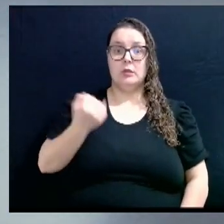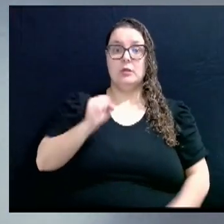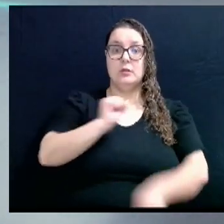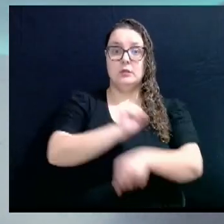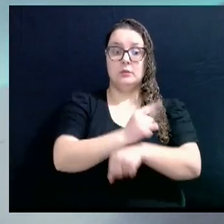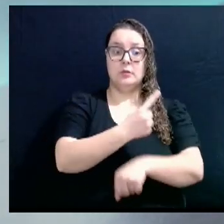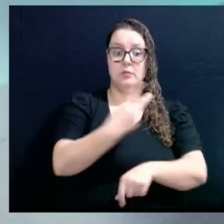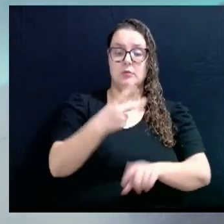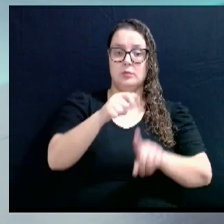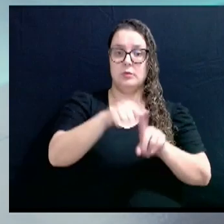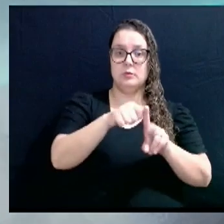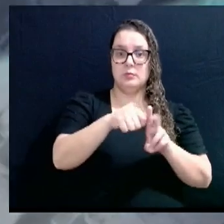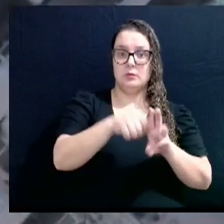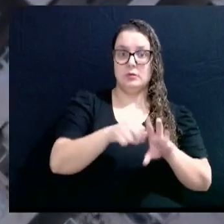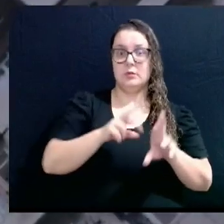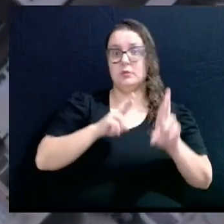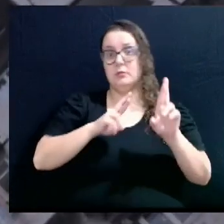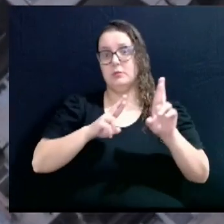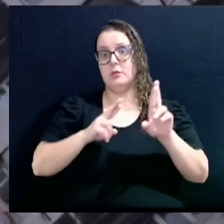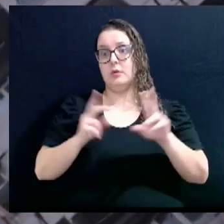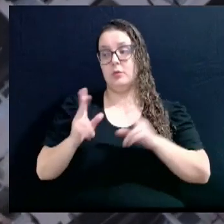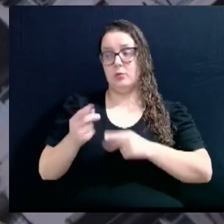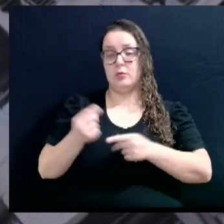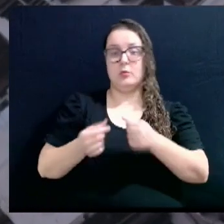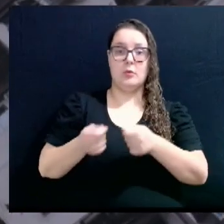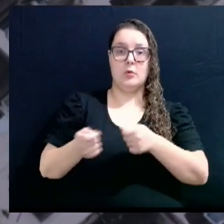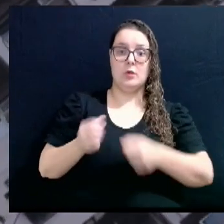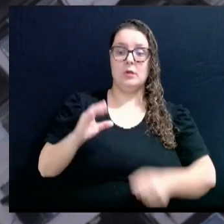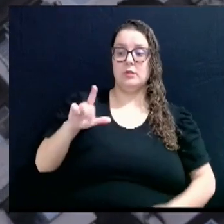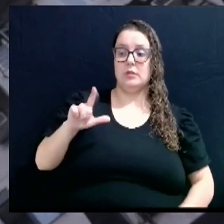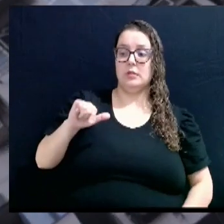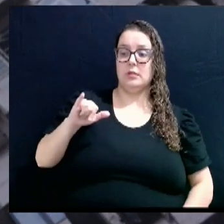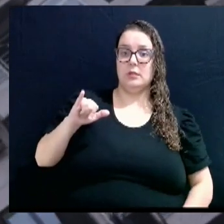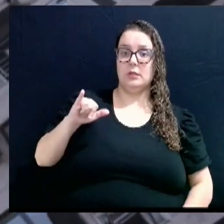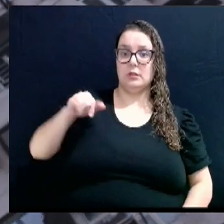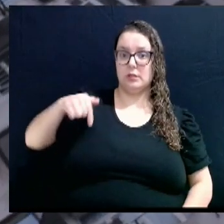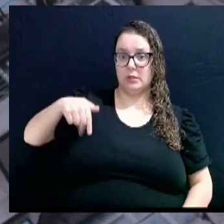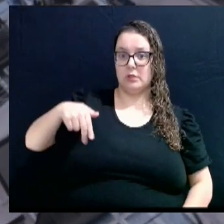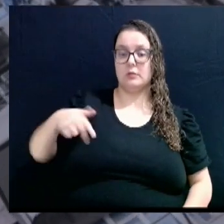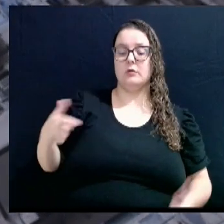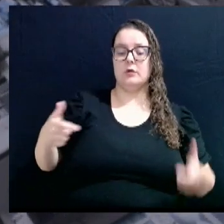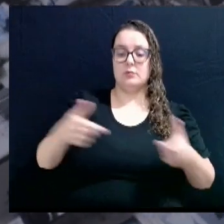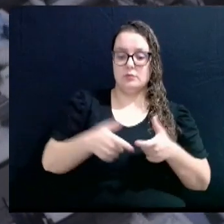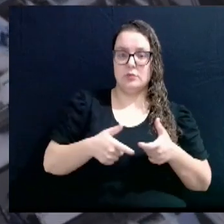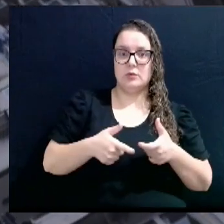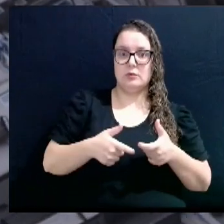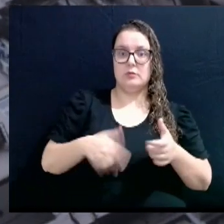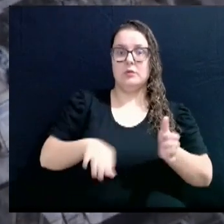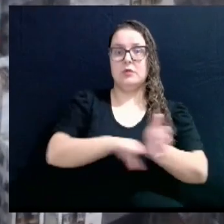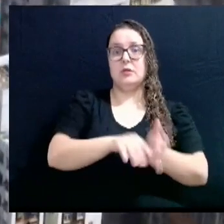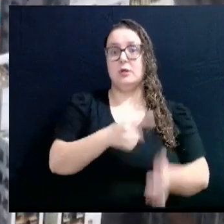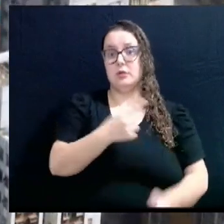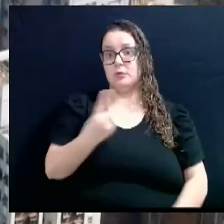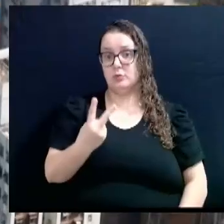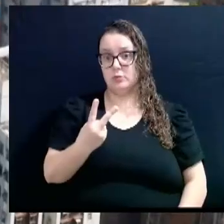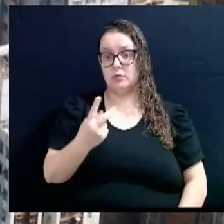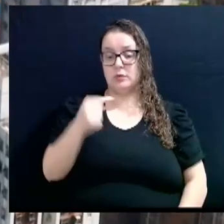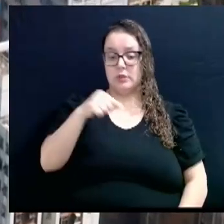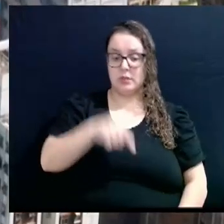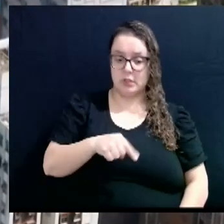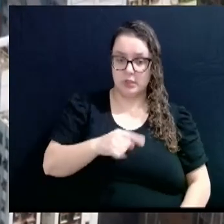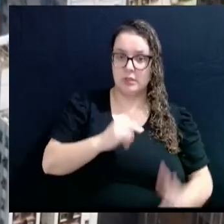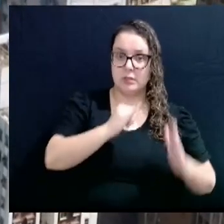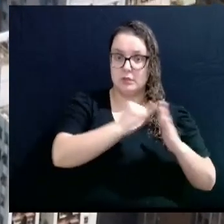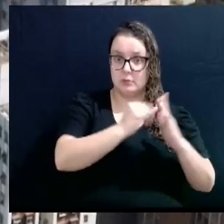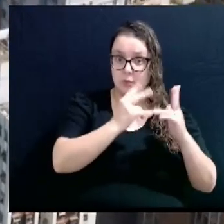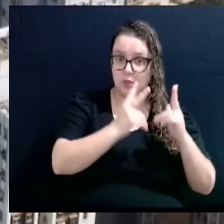né, de acordo com os economistas, que a Selic vai ter uma reduzida, vai chegar a 12, esse mesmo imóvel, né,